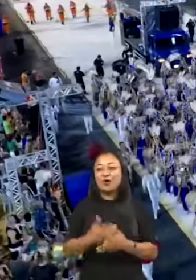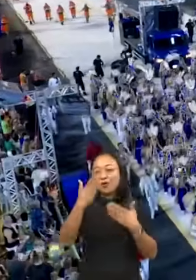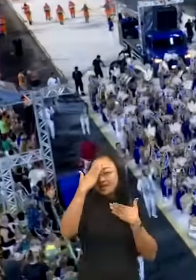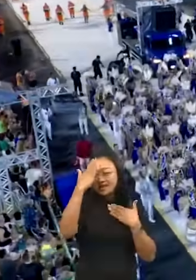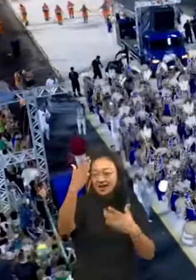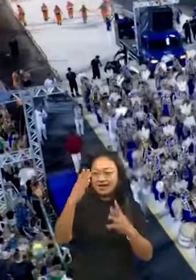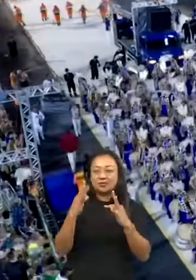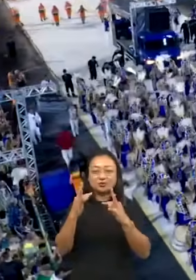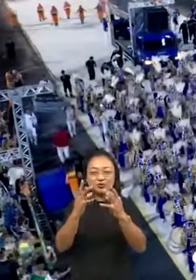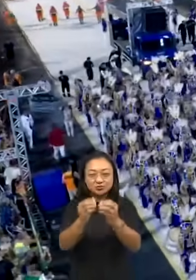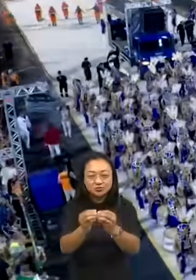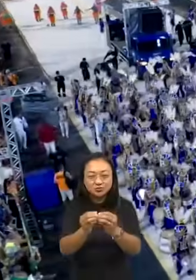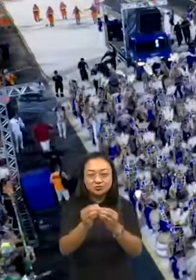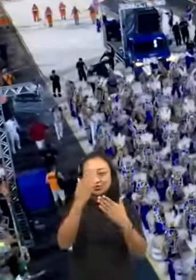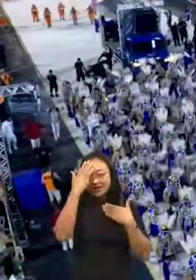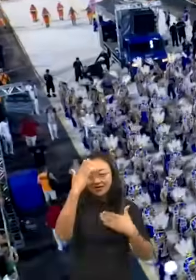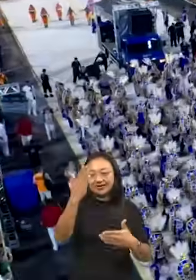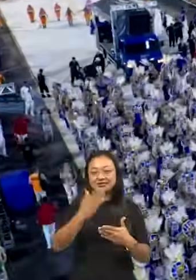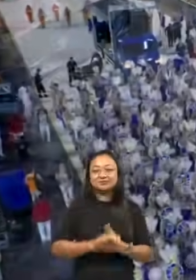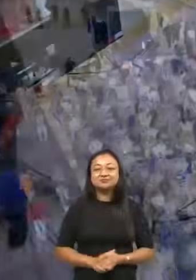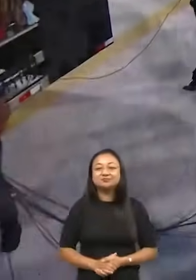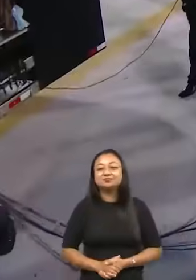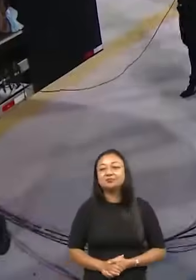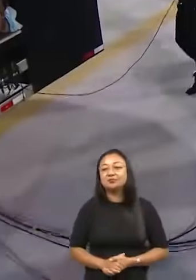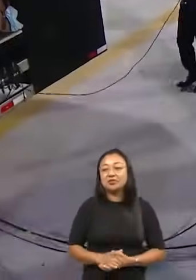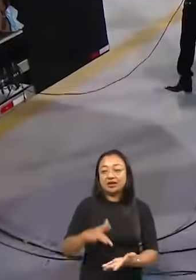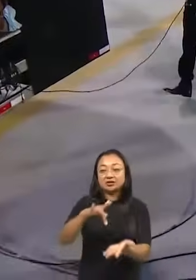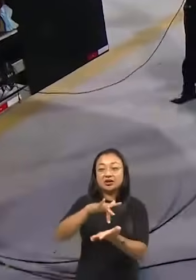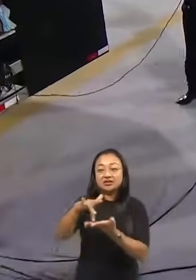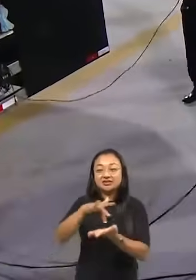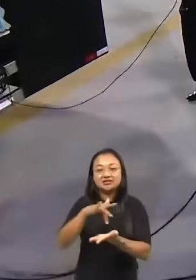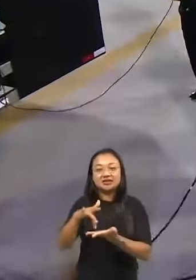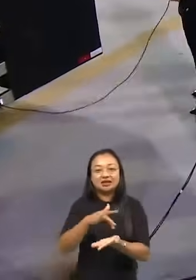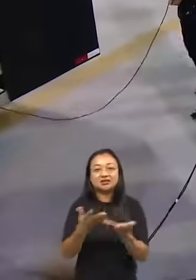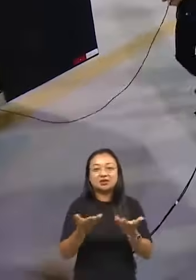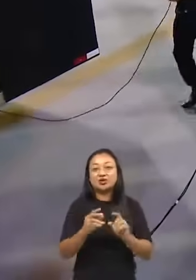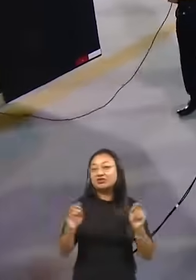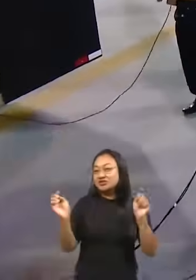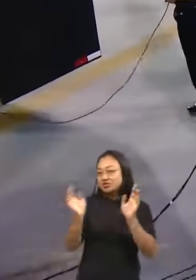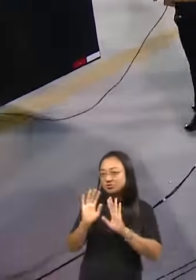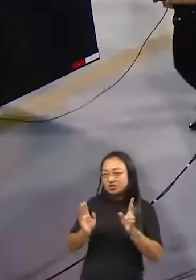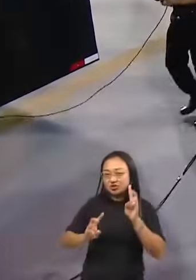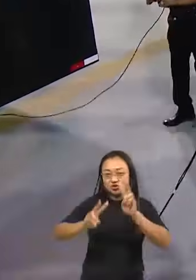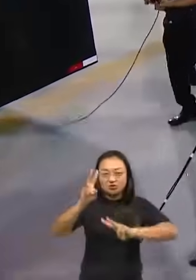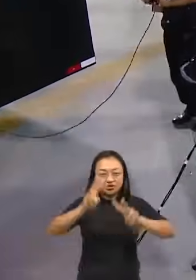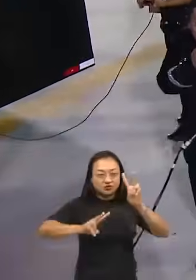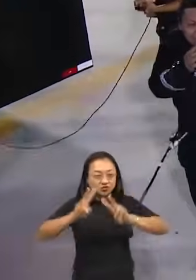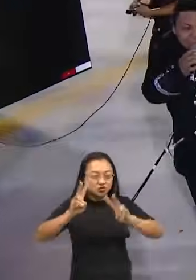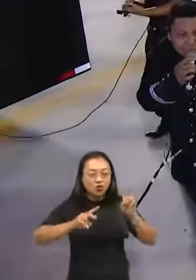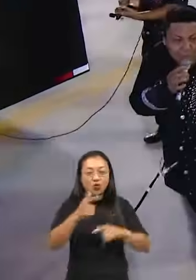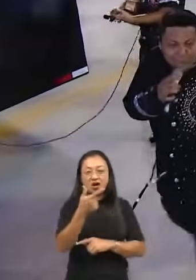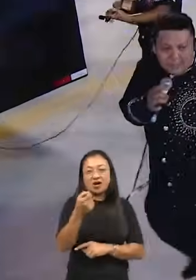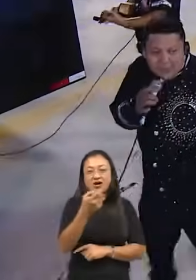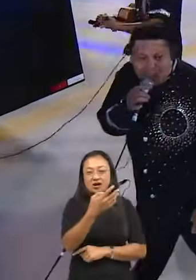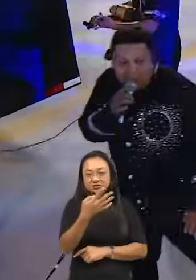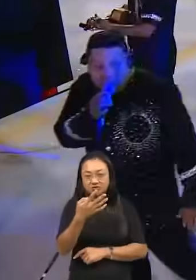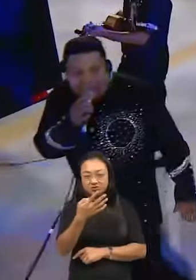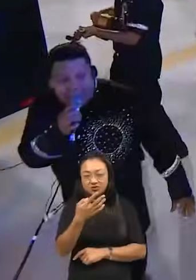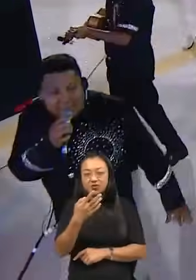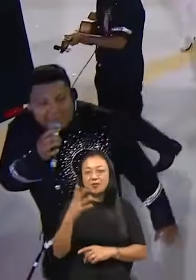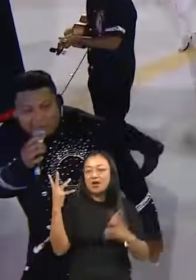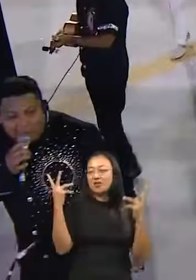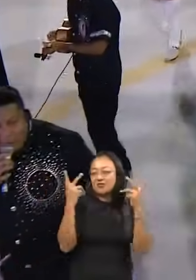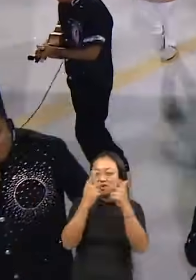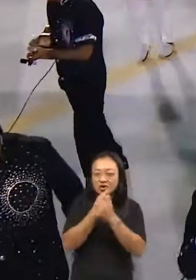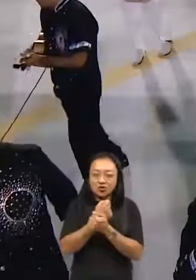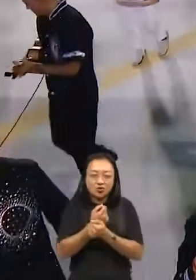Obrigada demais. Andanças de Ciganos, então, se despedindo do Carnaval 2024 com esse belíssimo